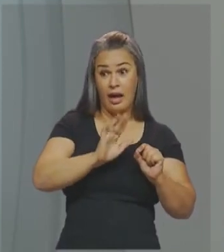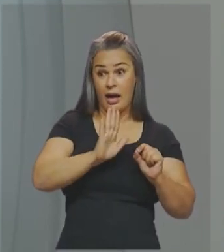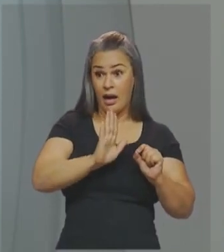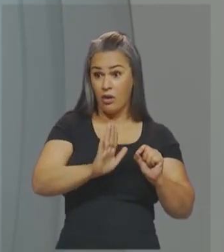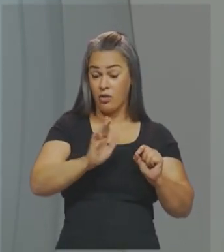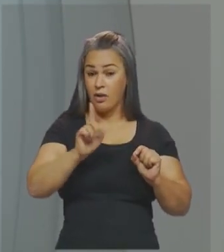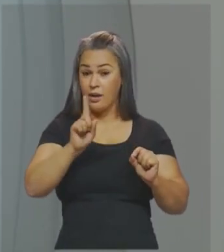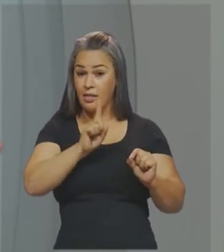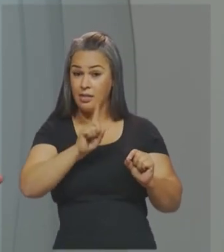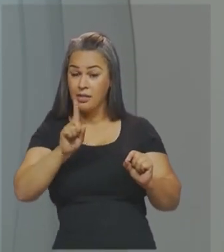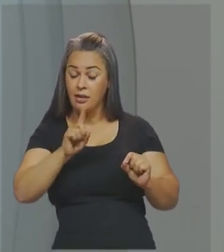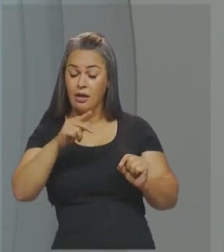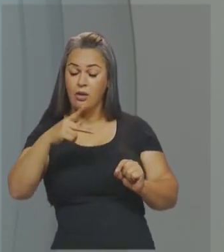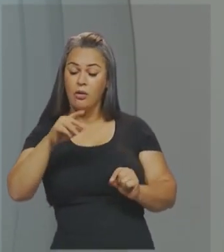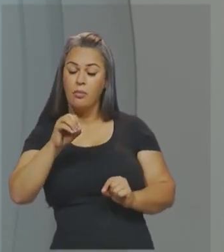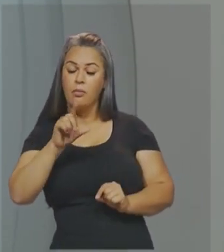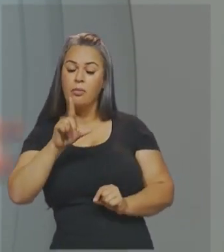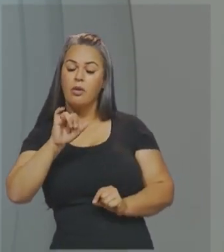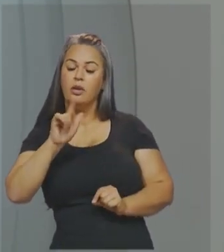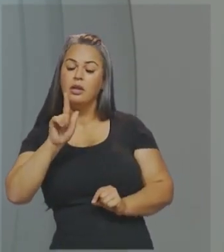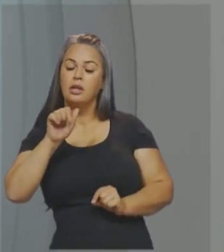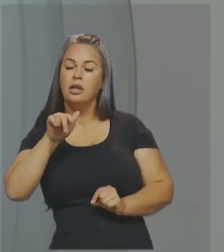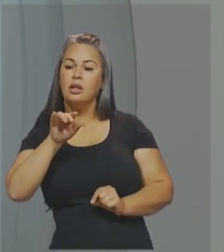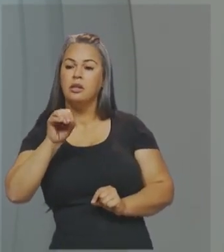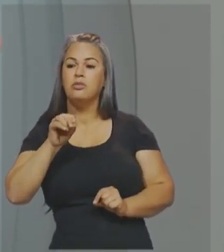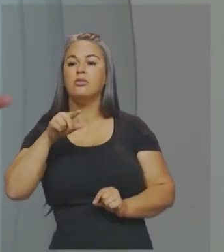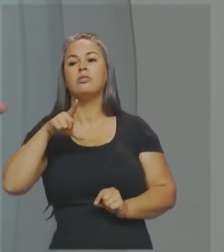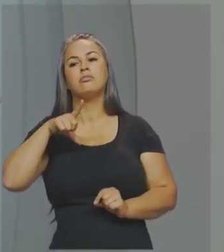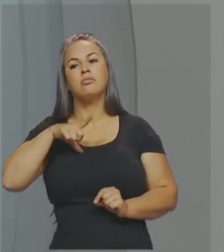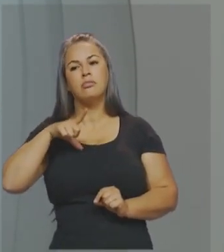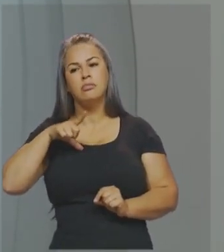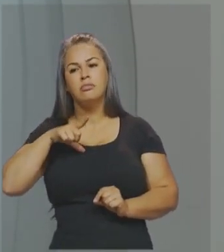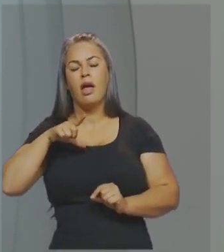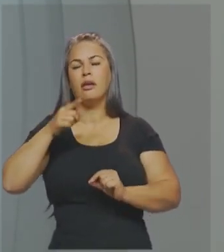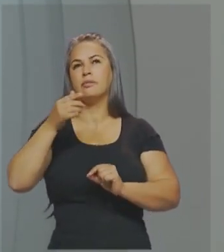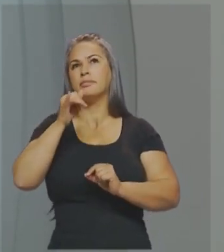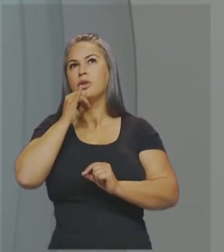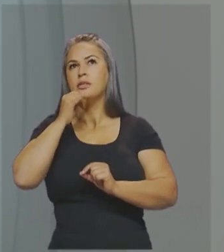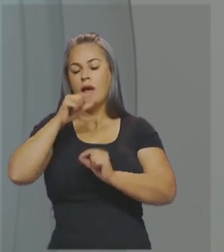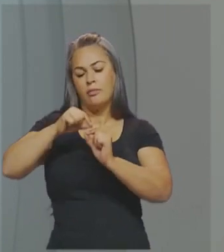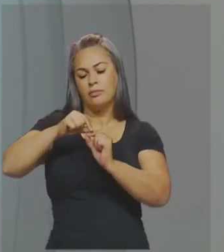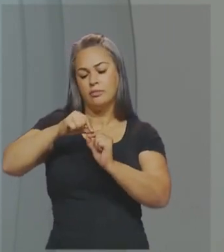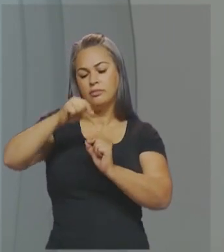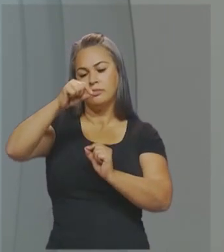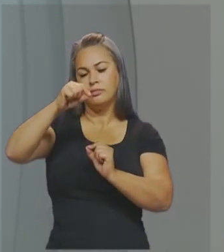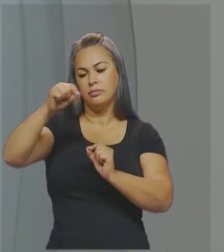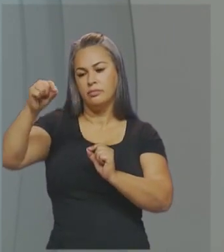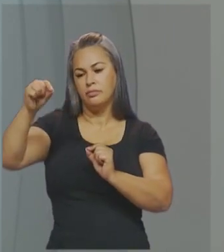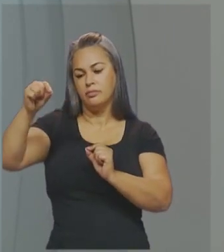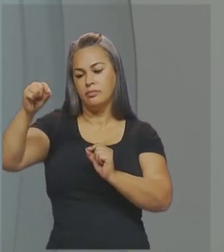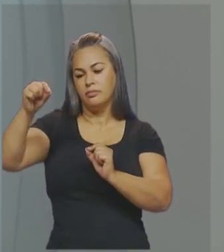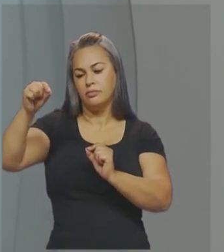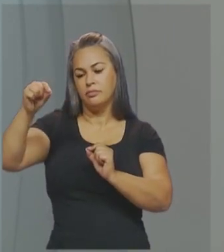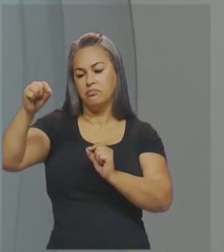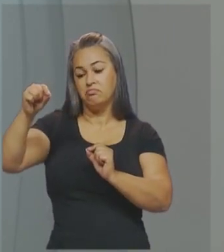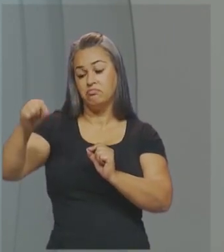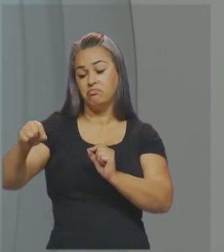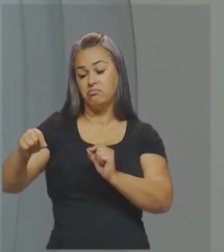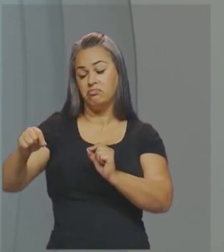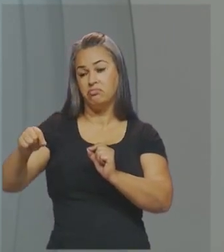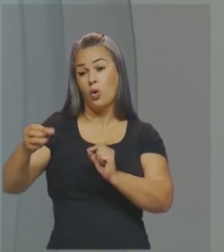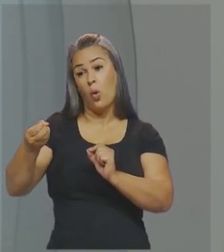ele pode ter uma abertura, né? E pode também ter curvas. Então, qualquer figura